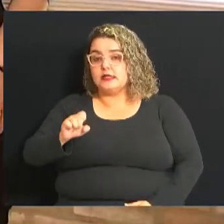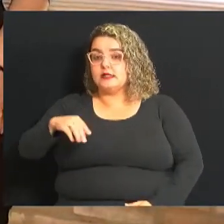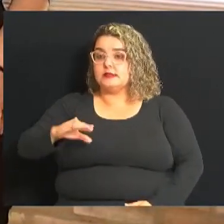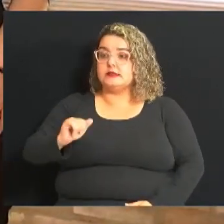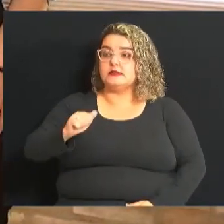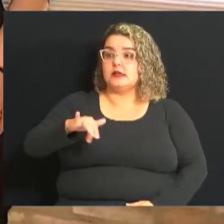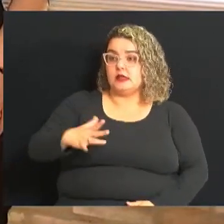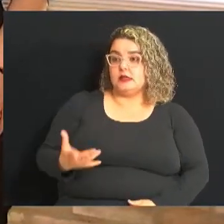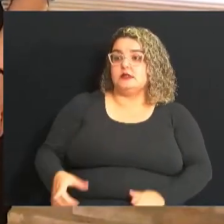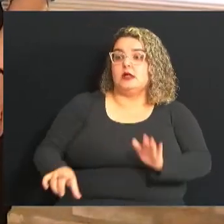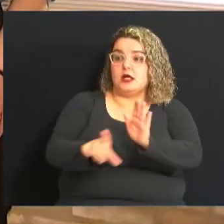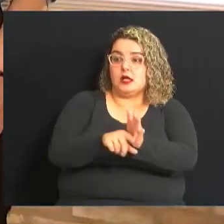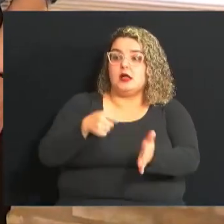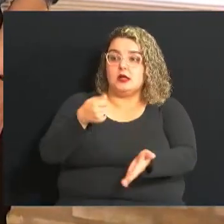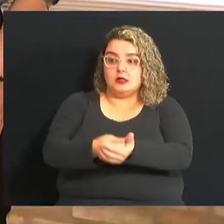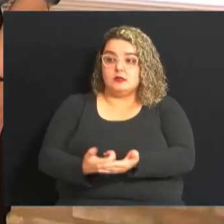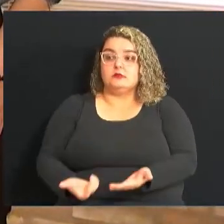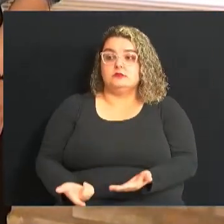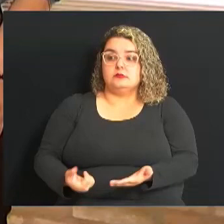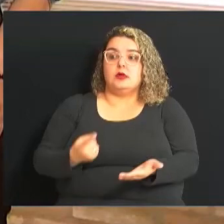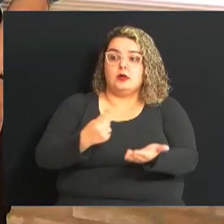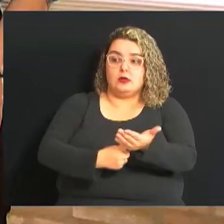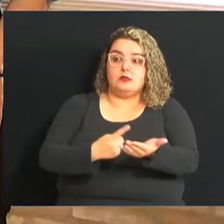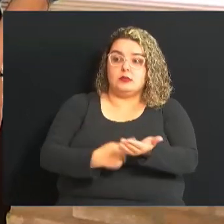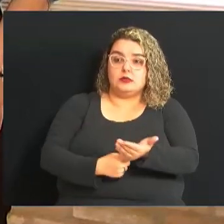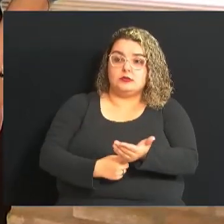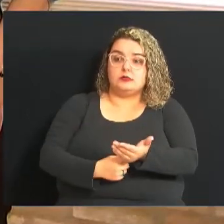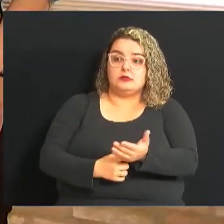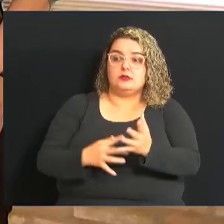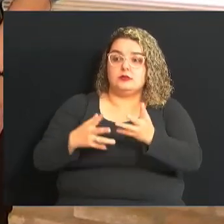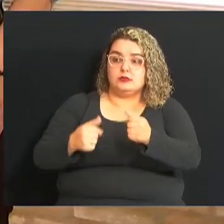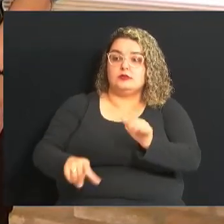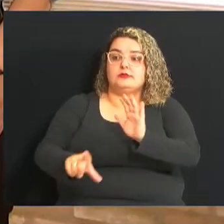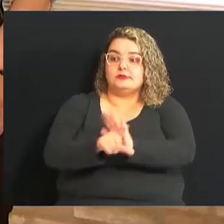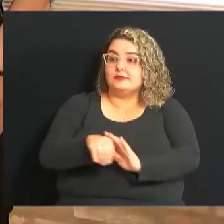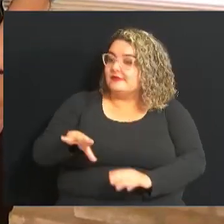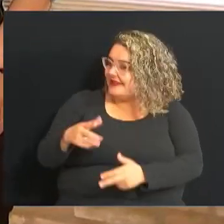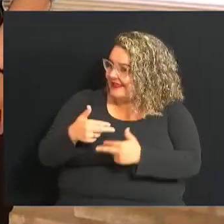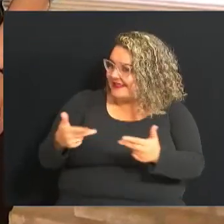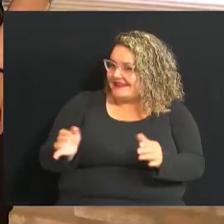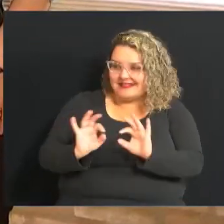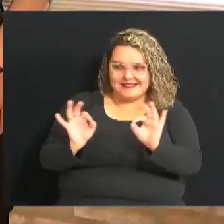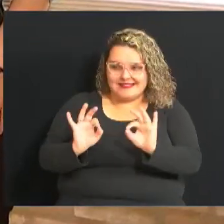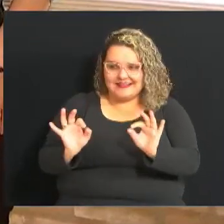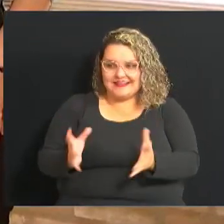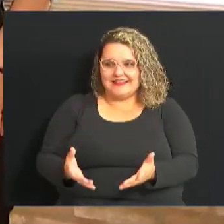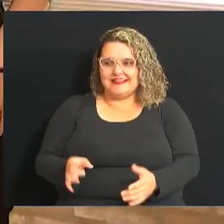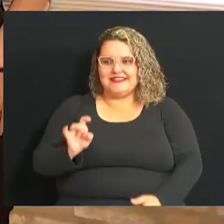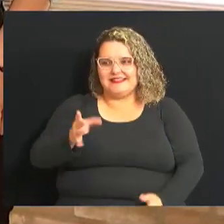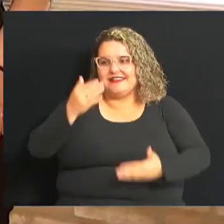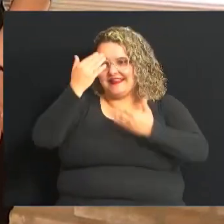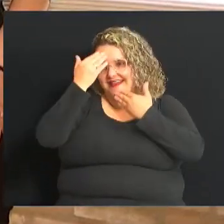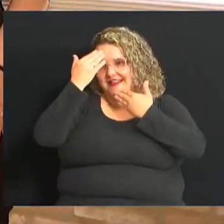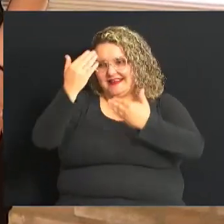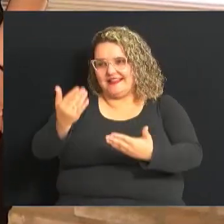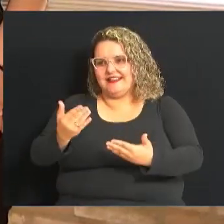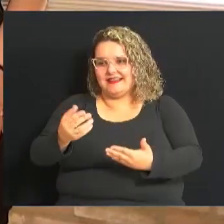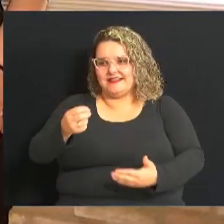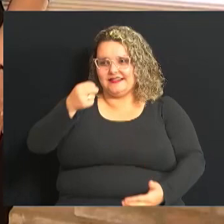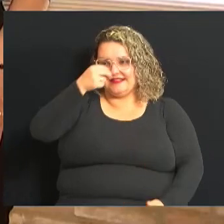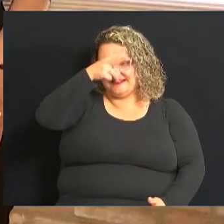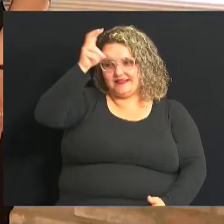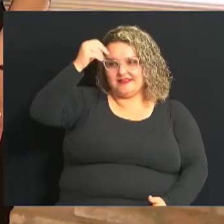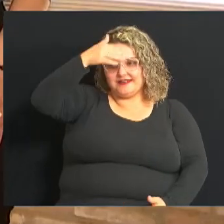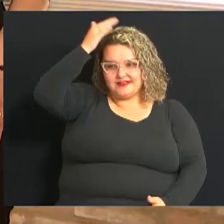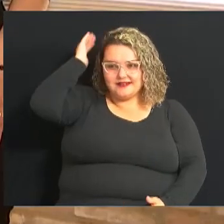lei exige, cumprindo os requisitos legais. Mais alguma coisa? Não, somente agradecer ao prefeito Mário Saad,